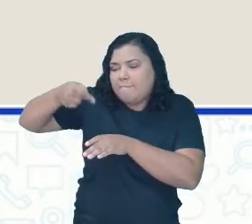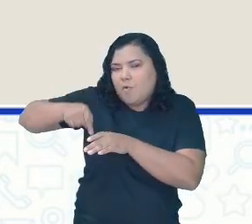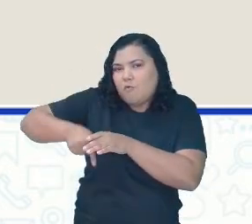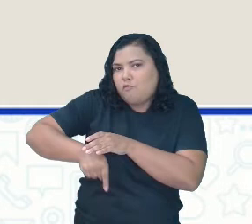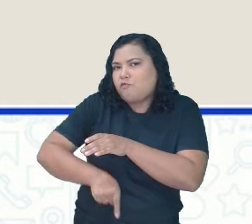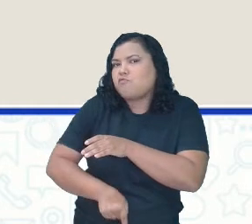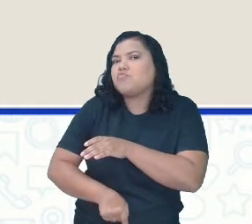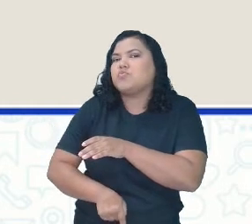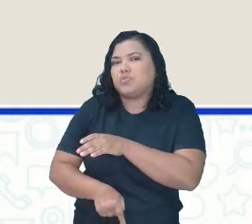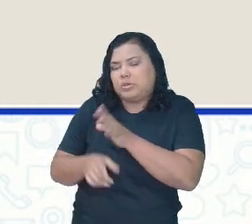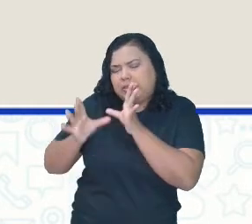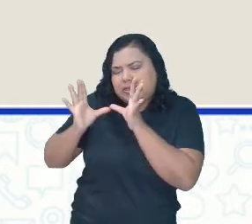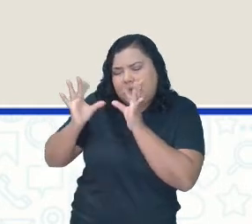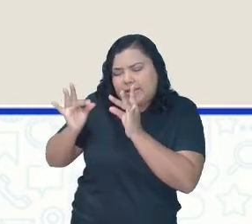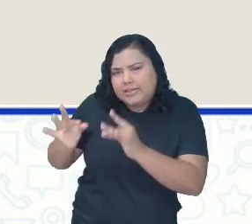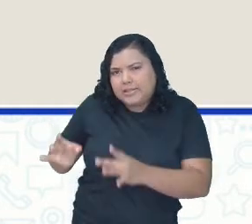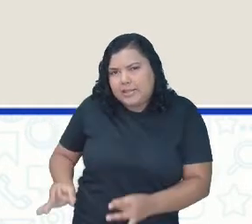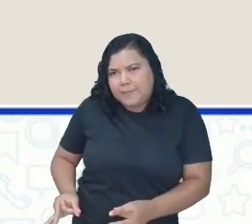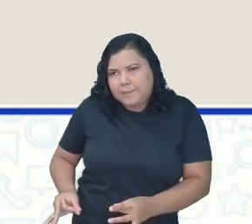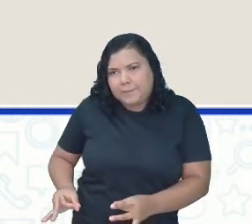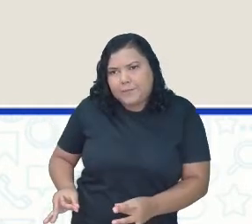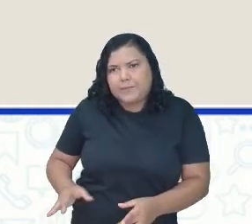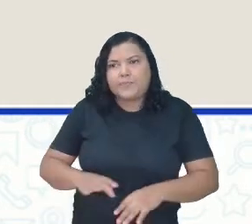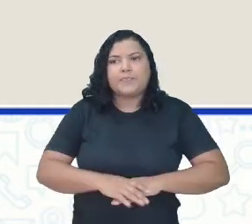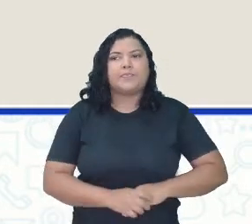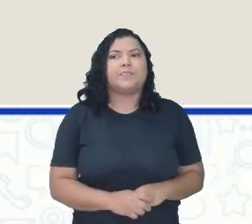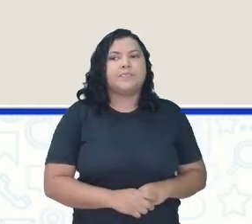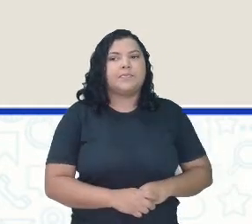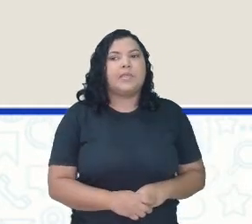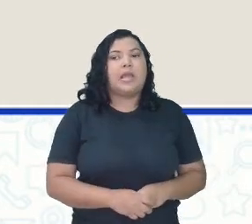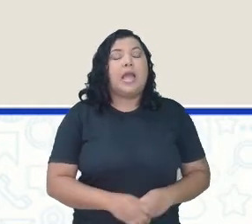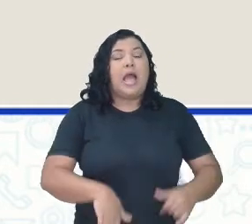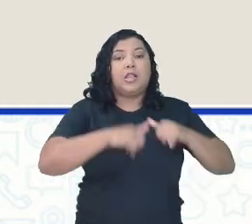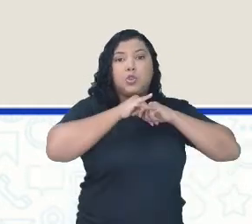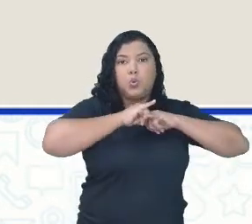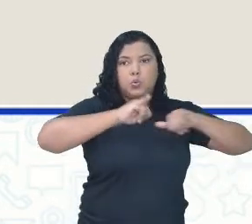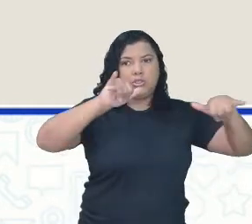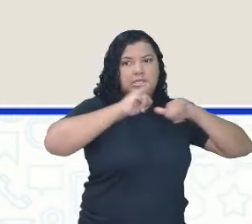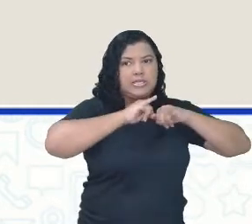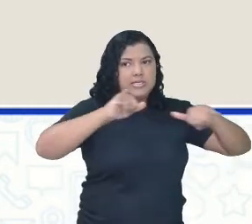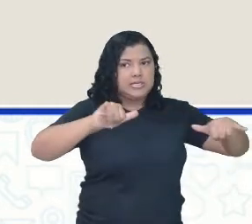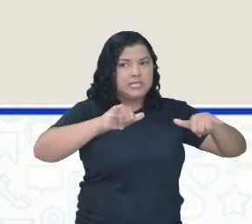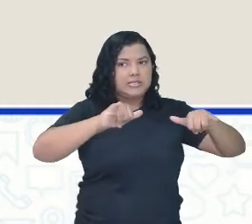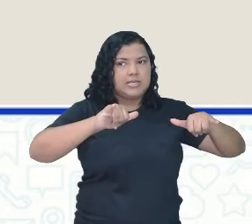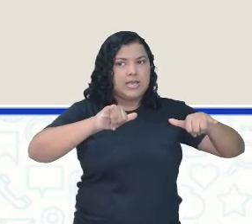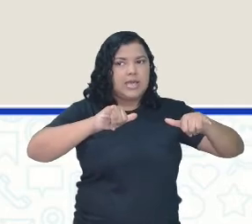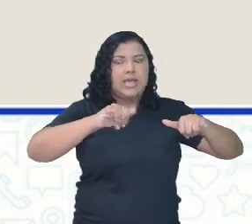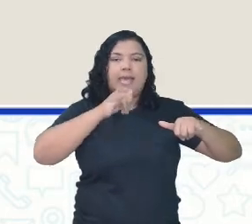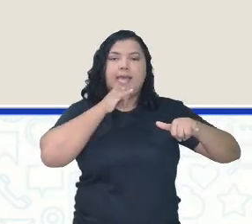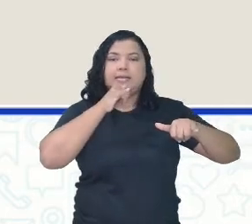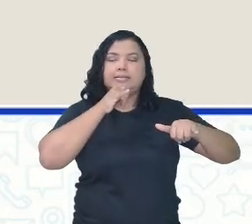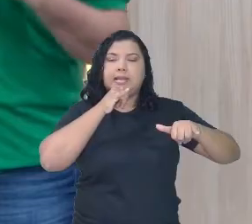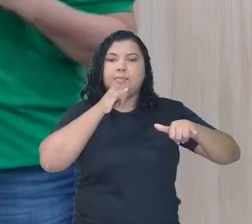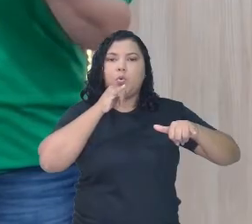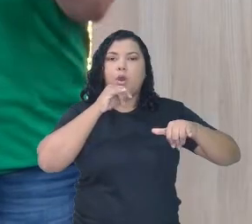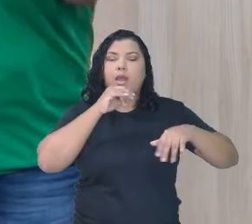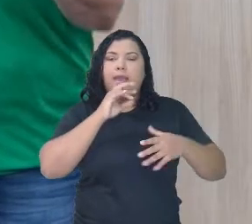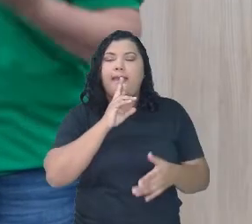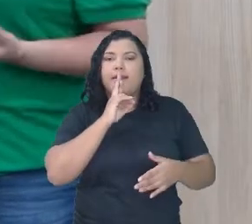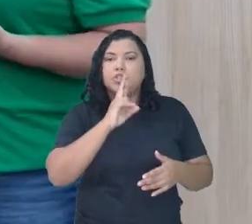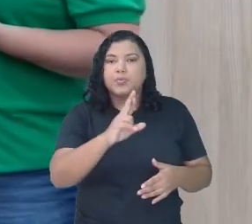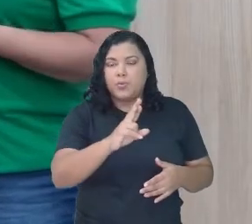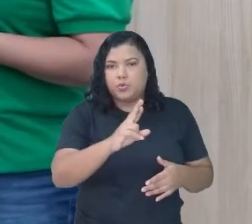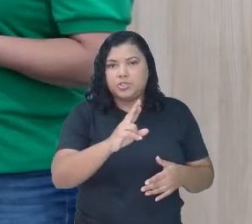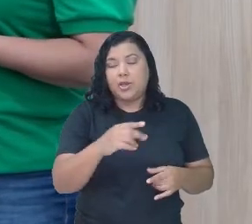detalhada. A notícia se vale de respostas a essa pergunta. Então, a reportagem sempre tem duas